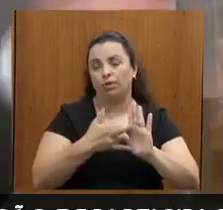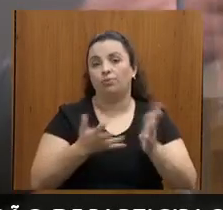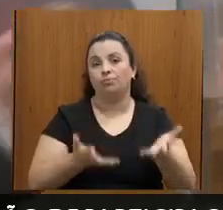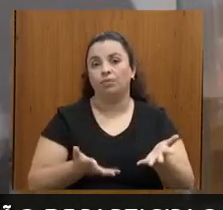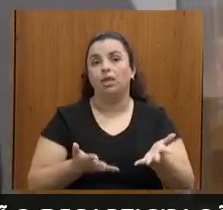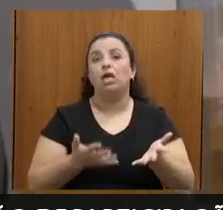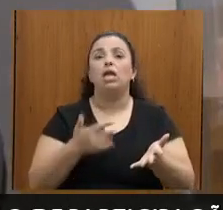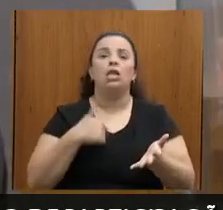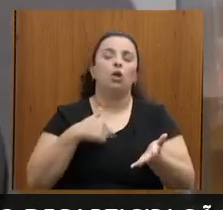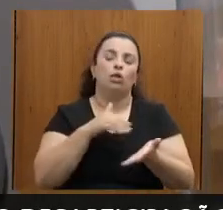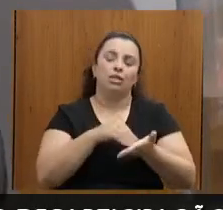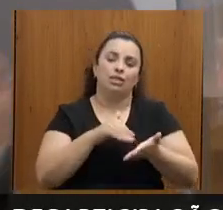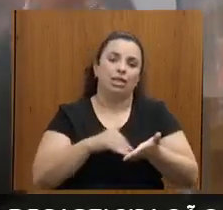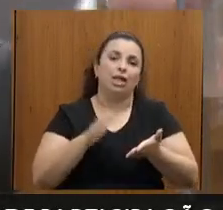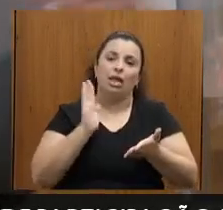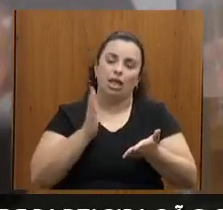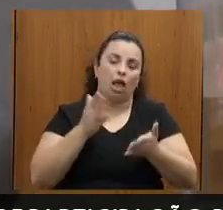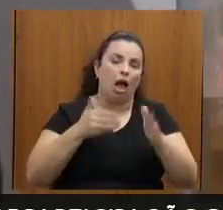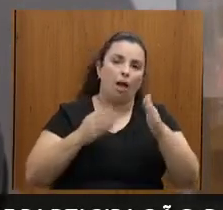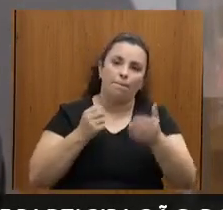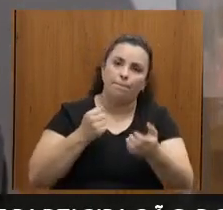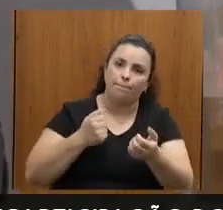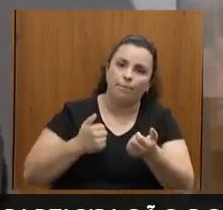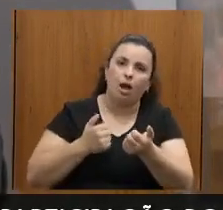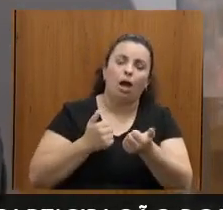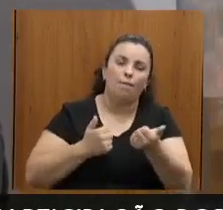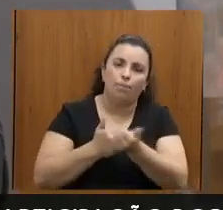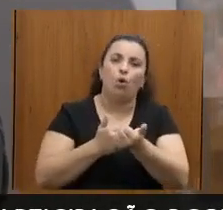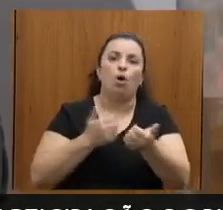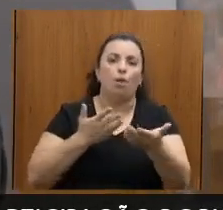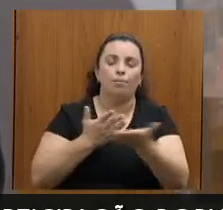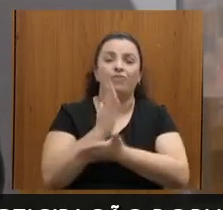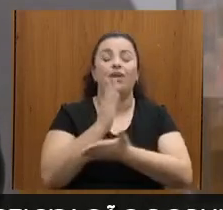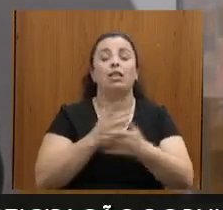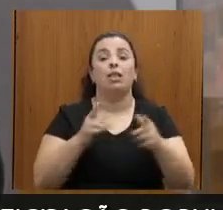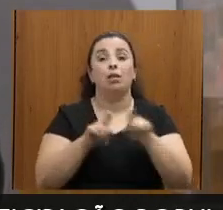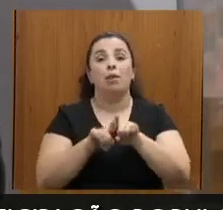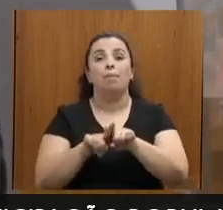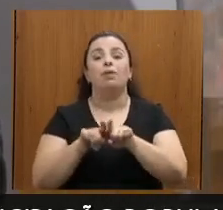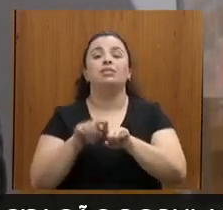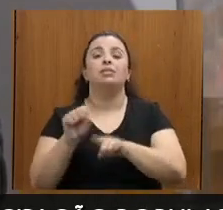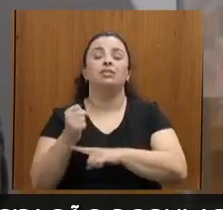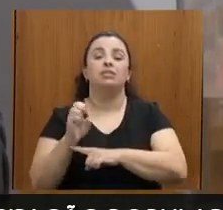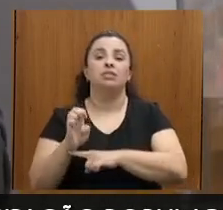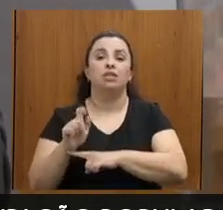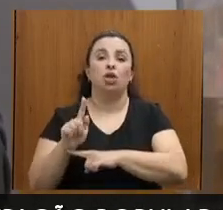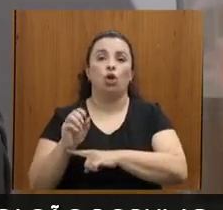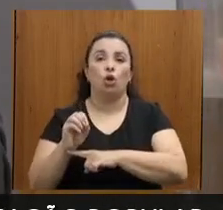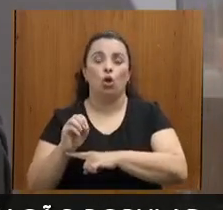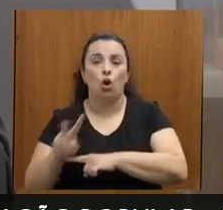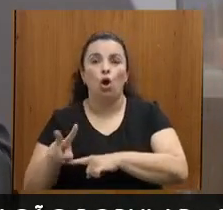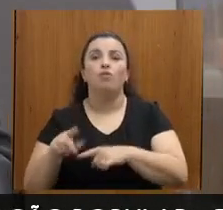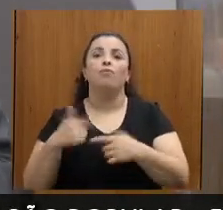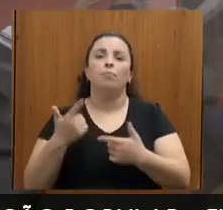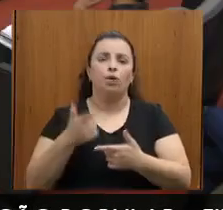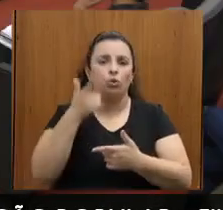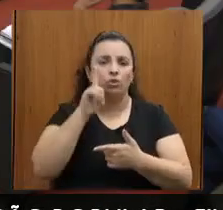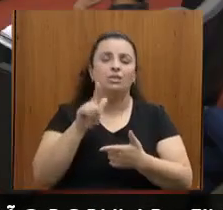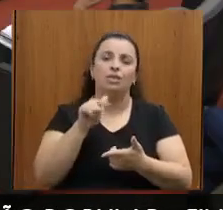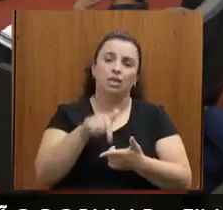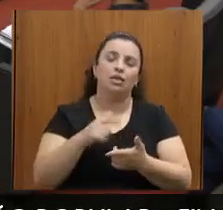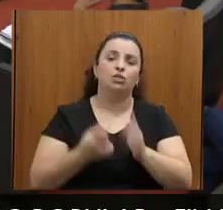e a CEGOV trabalhará em parceria com a CEPLAG e também com a Comissão aqui na Assembleia Legislativa para que a gente possa fazer a execução desse orçamento.